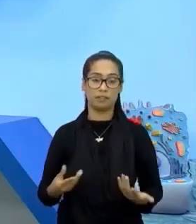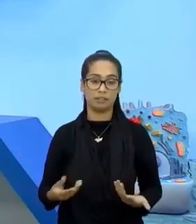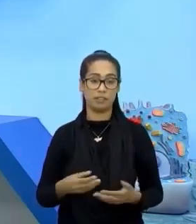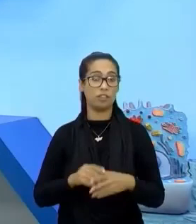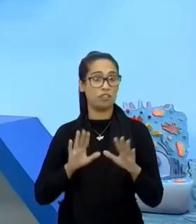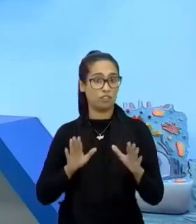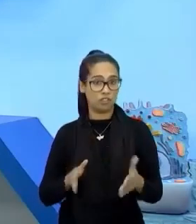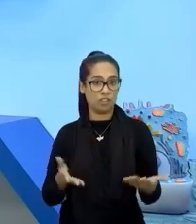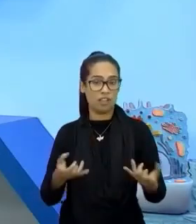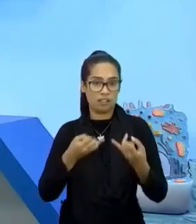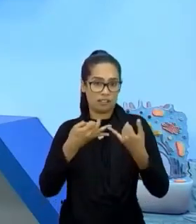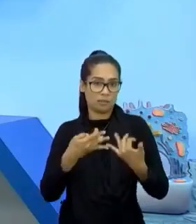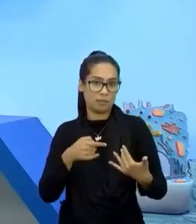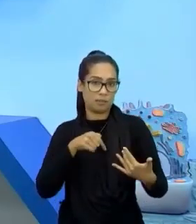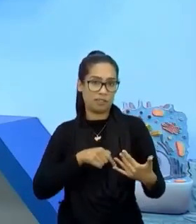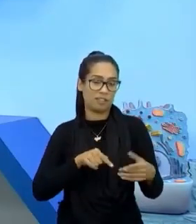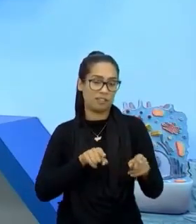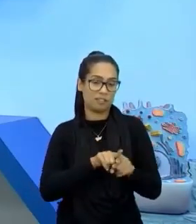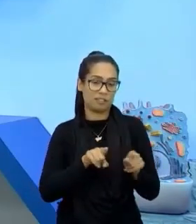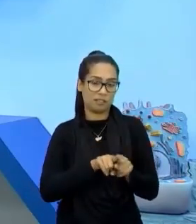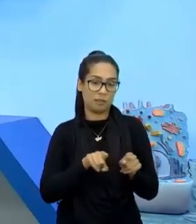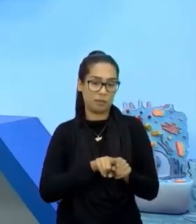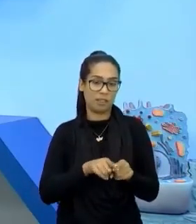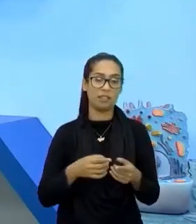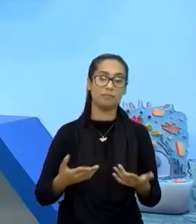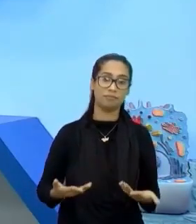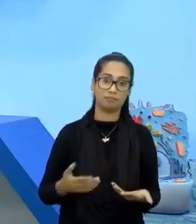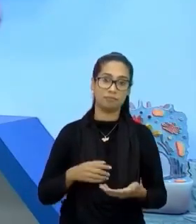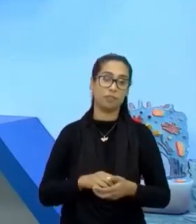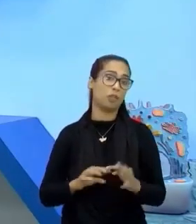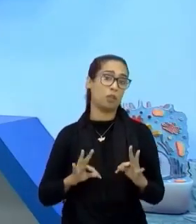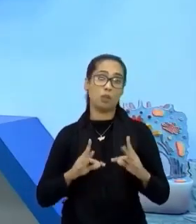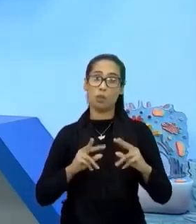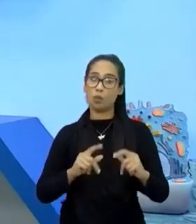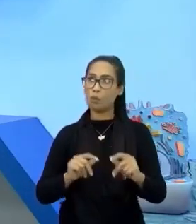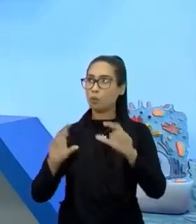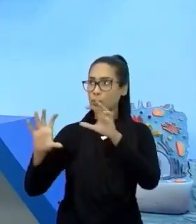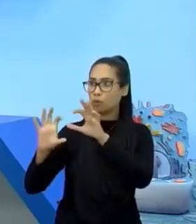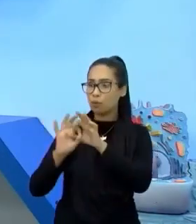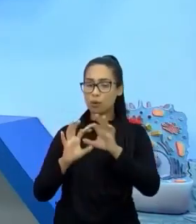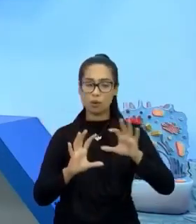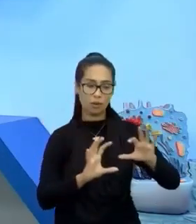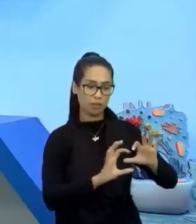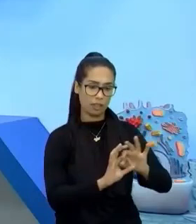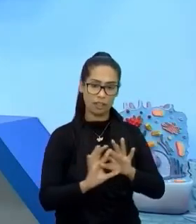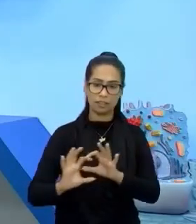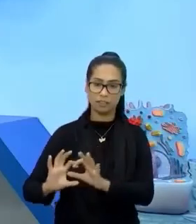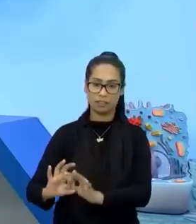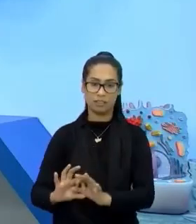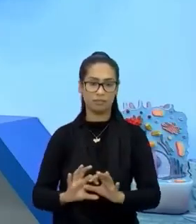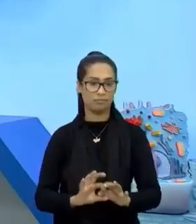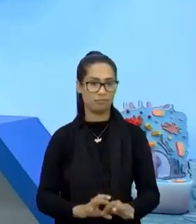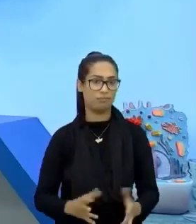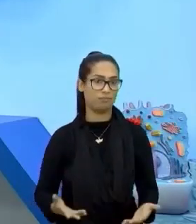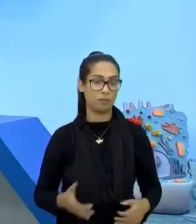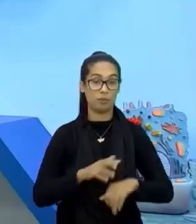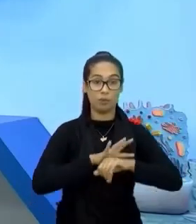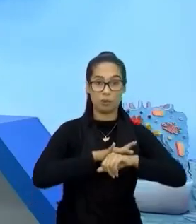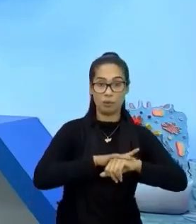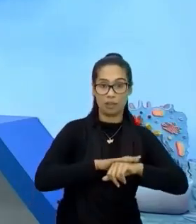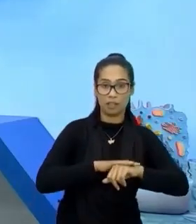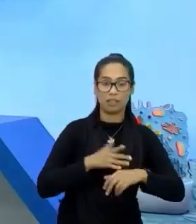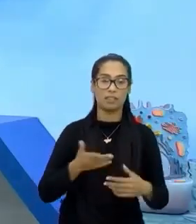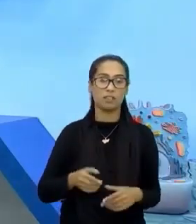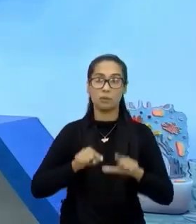questão das doenças que tem a relação do saneamento básico. Tudo está interligado, né, professor? Tudo está interligado. A parte de doenças,